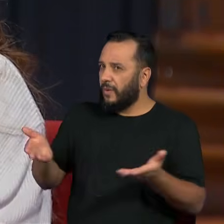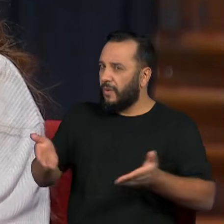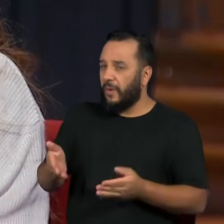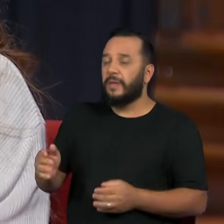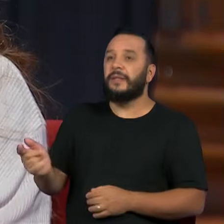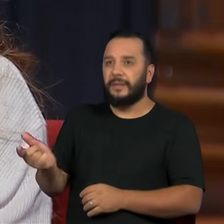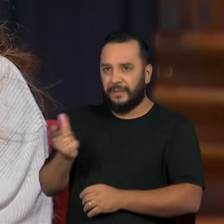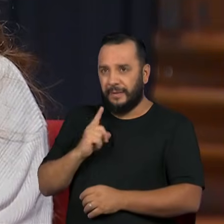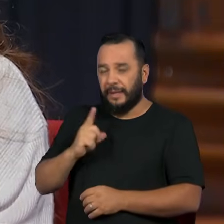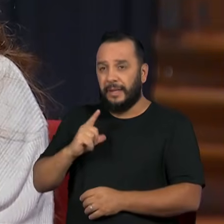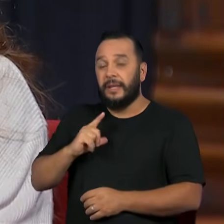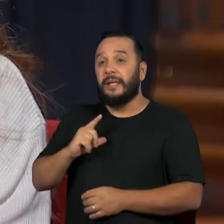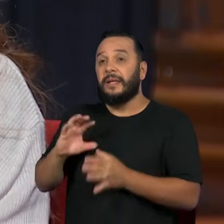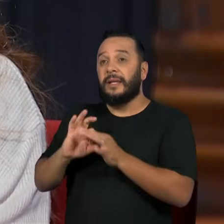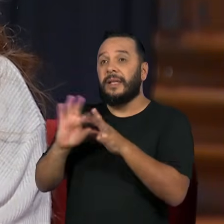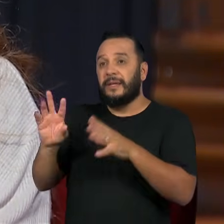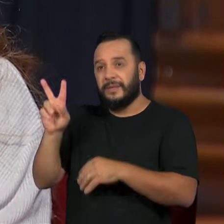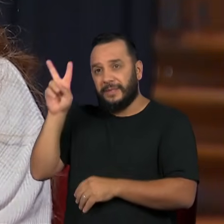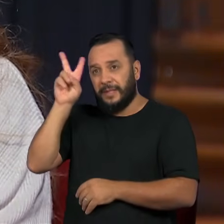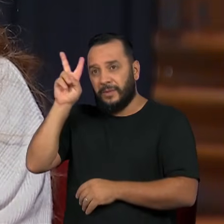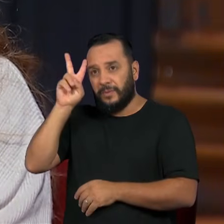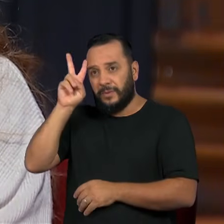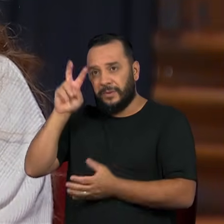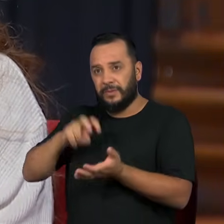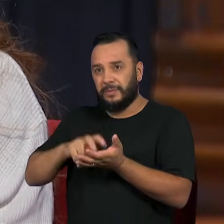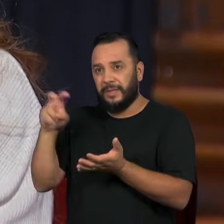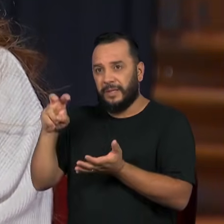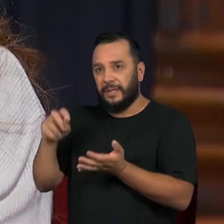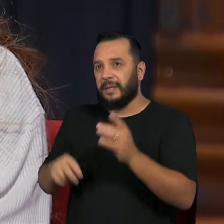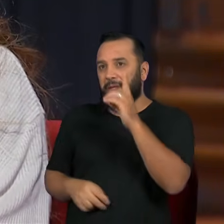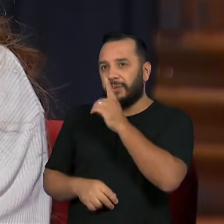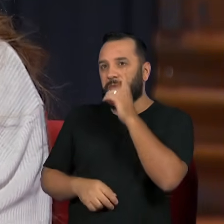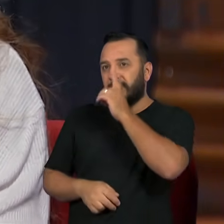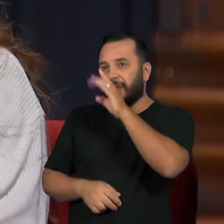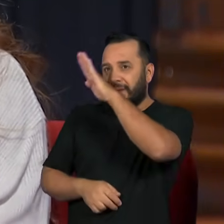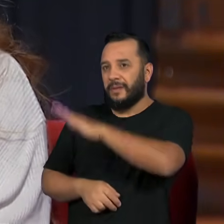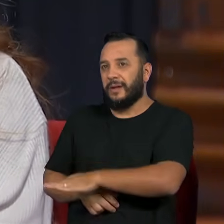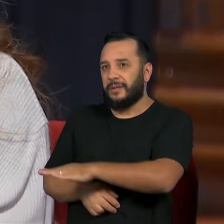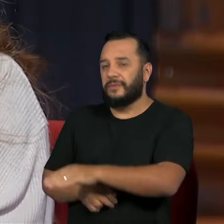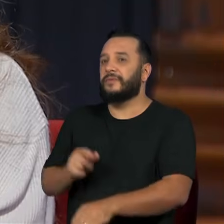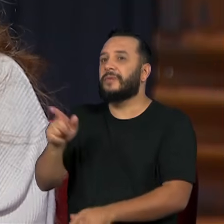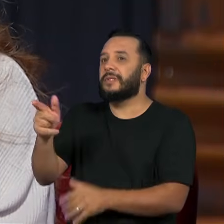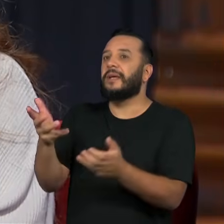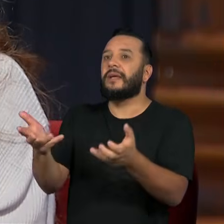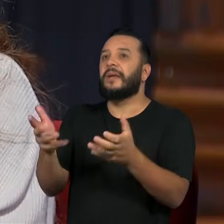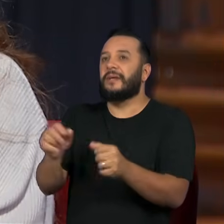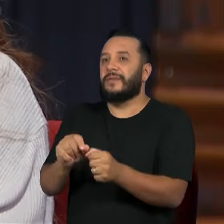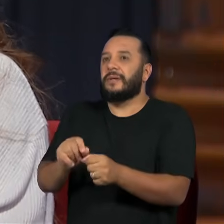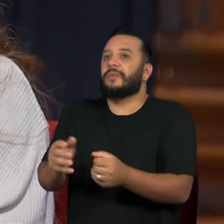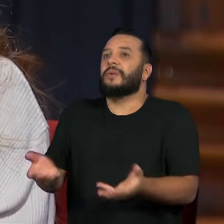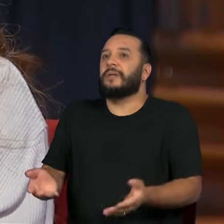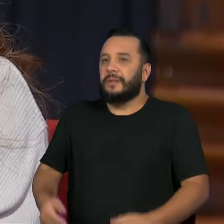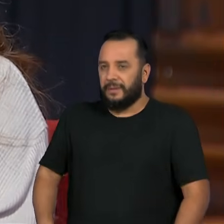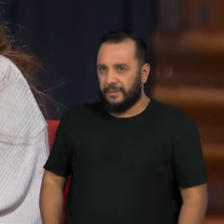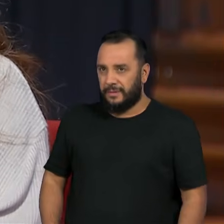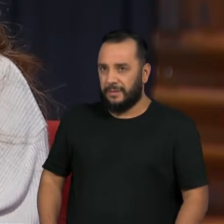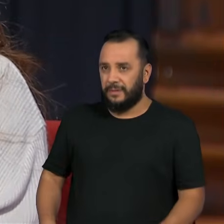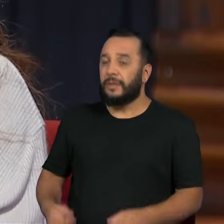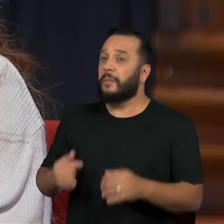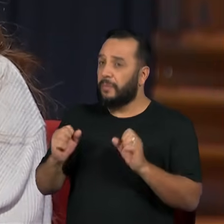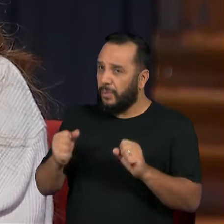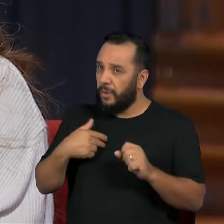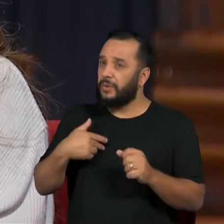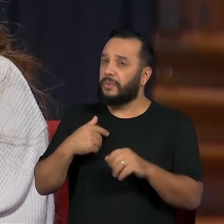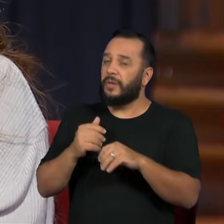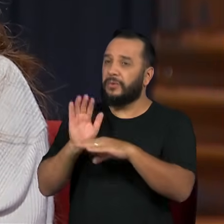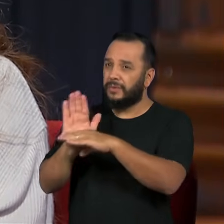tenho livre segunda de manhã e o domingo à tarde. Sim. O que você quer que eu faça nesse tempo? Eu posso fazer mercado, eu